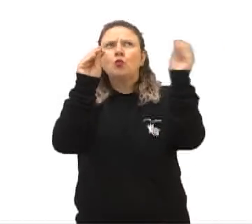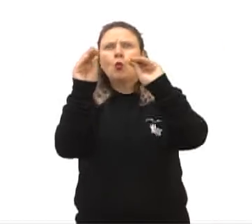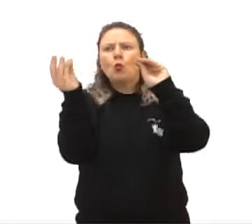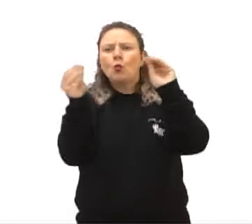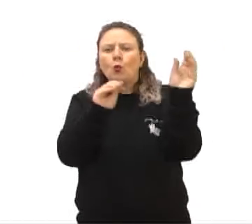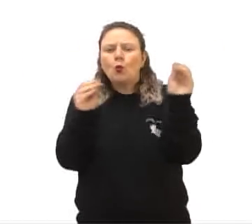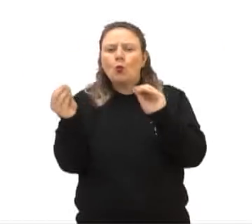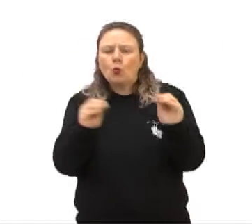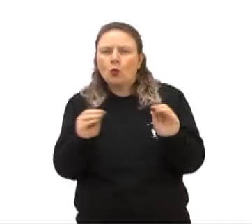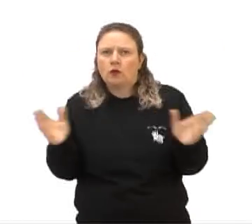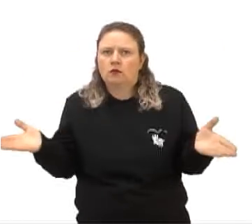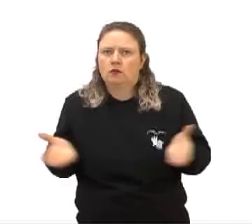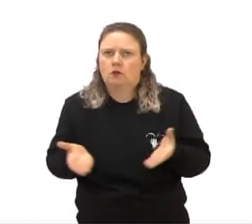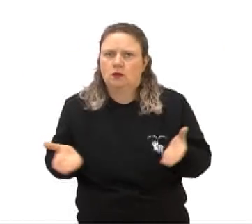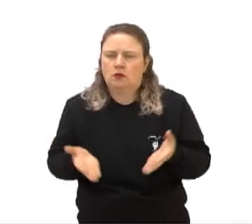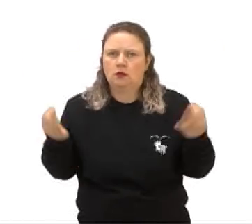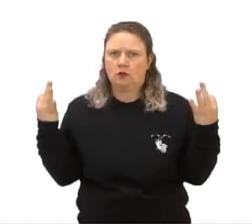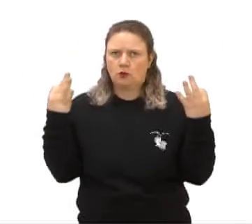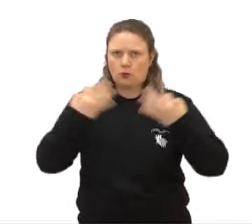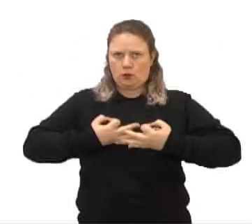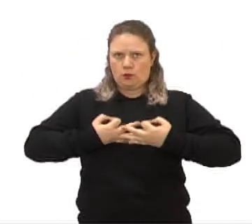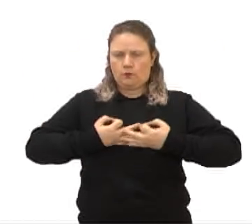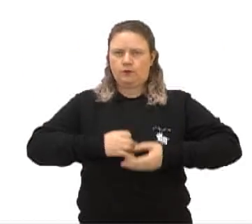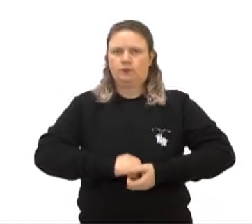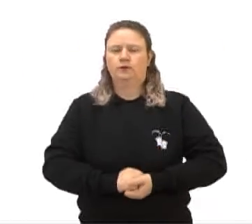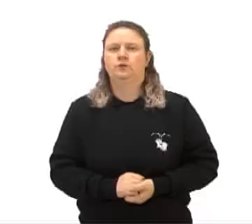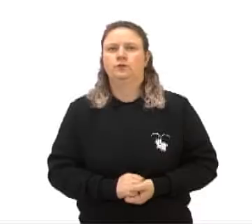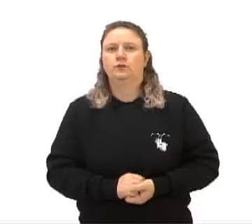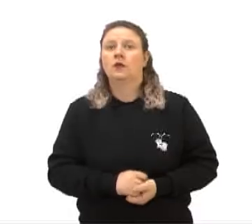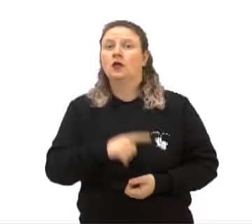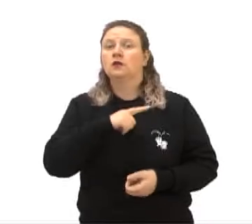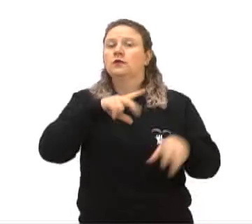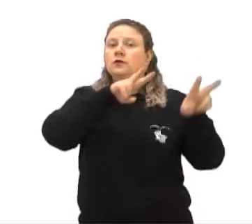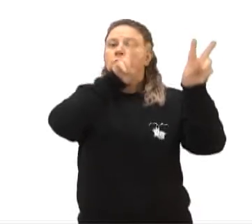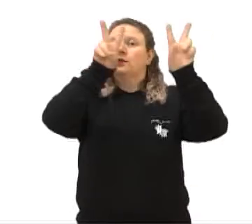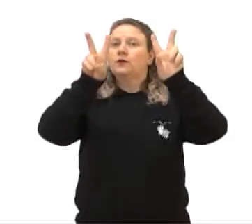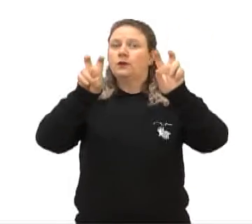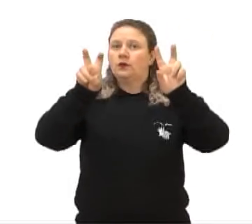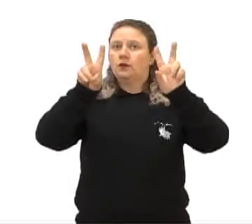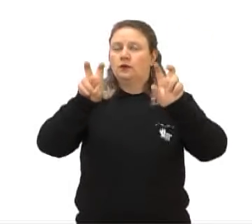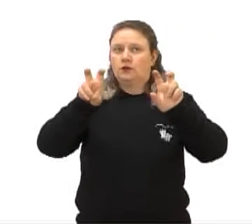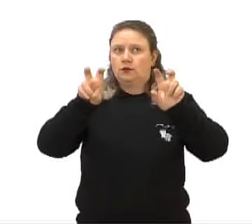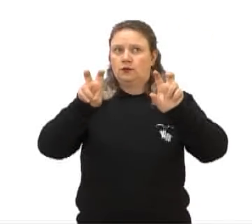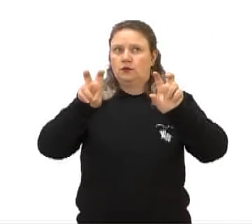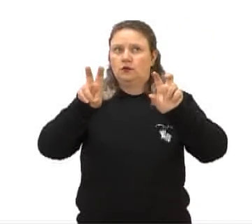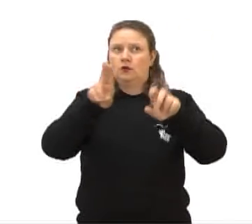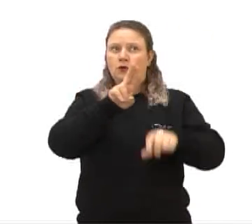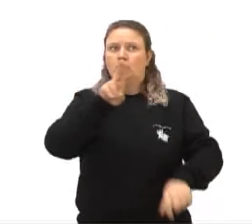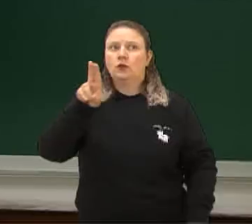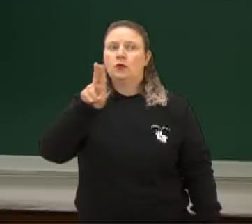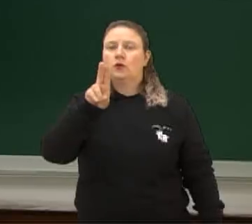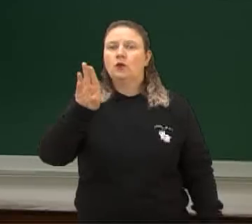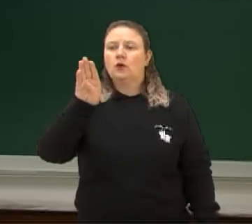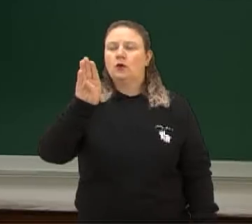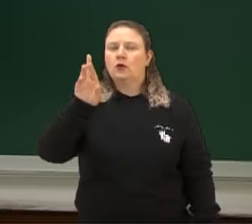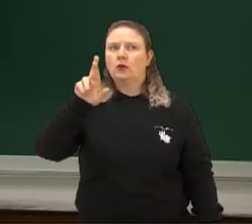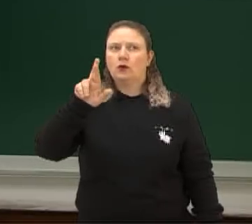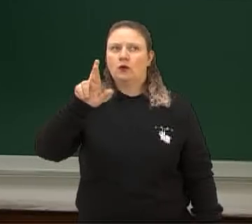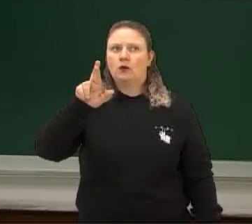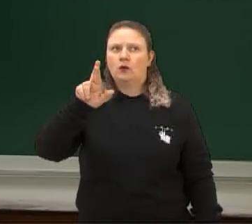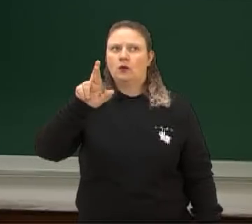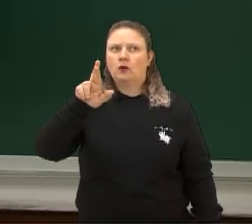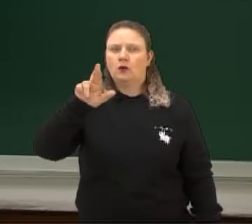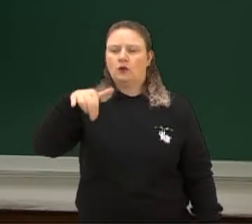presente perfeito, tá? Aqui nós temos o título da música, essa música é do Bryan Adams. O título